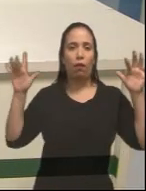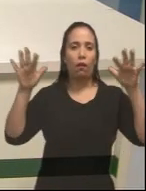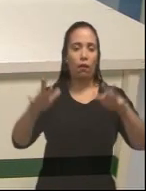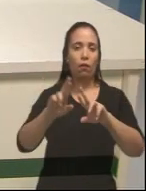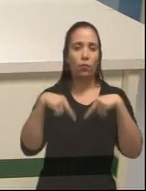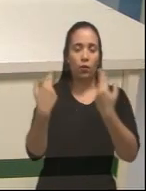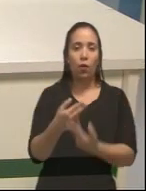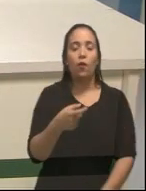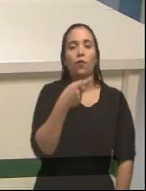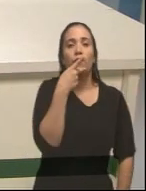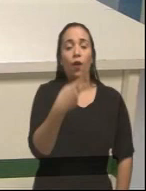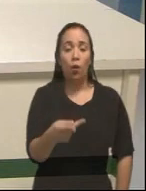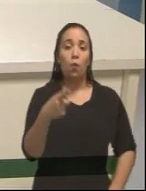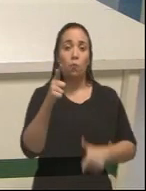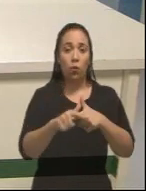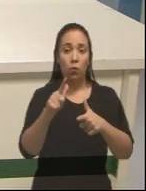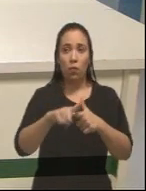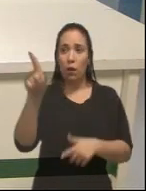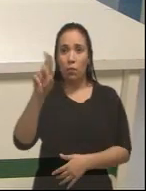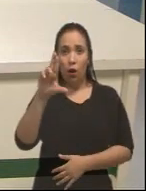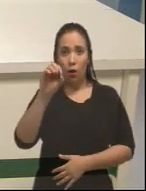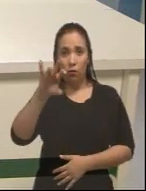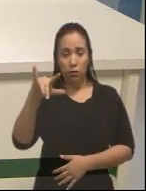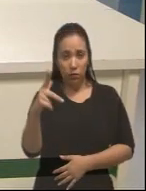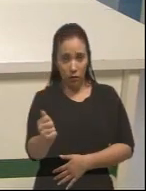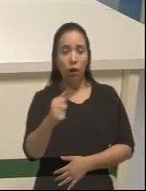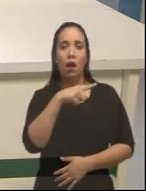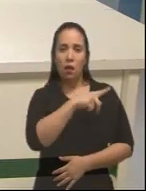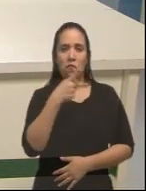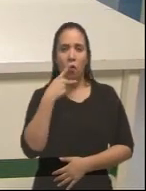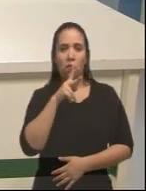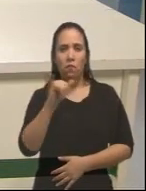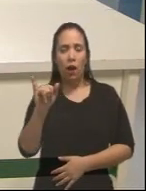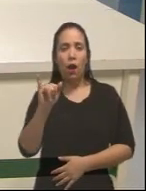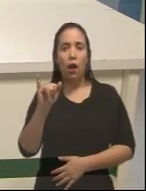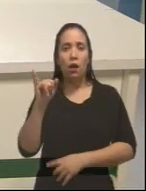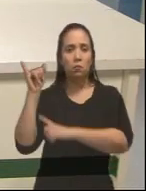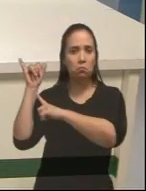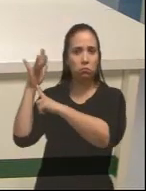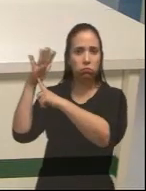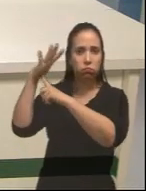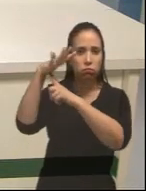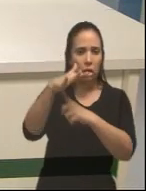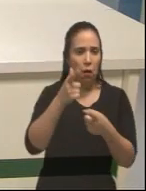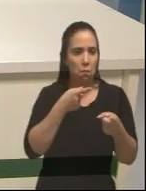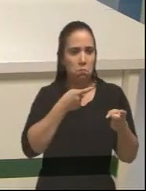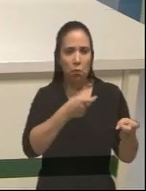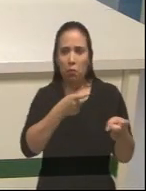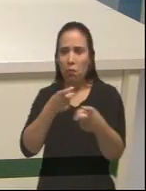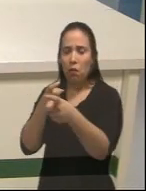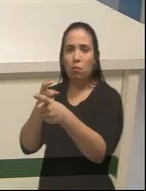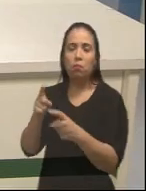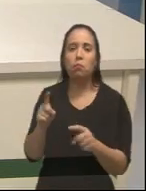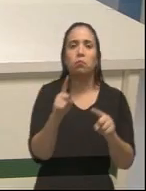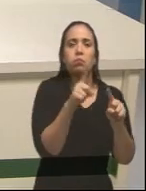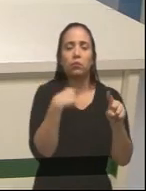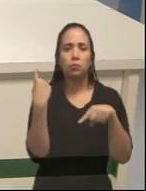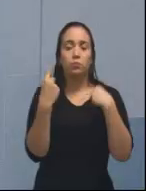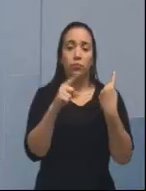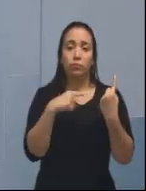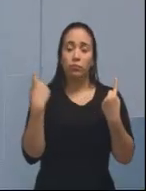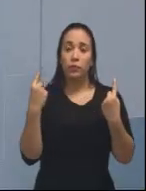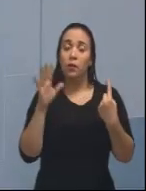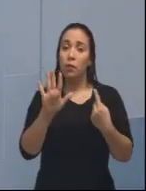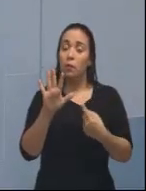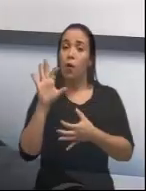se desse problema lá, a gente pegava o helicóptero e metralhava lá a bandidagem toda. Mas é preciso compreender o contexto